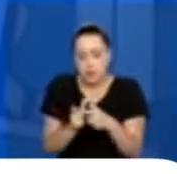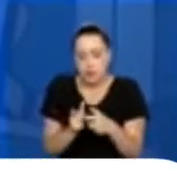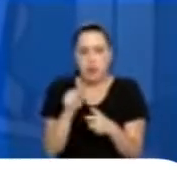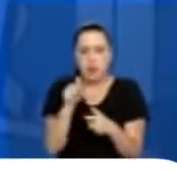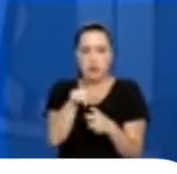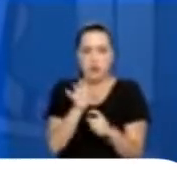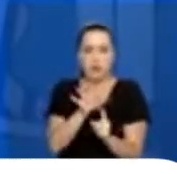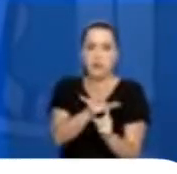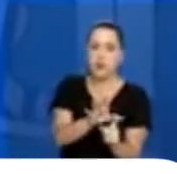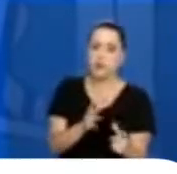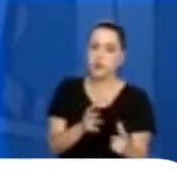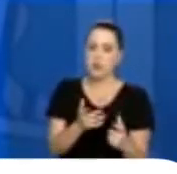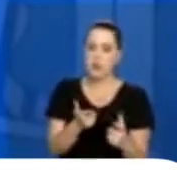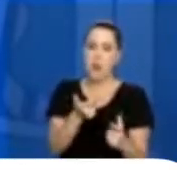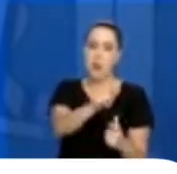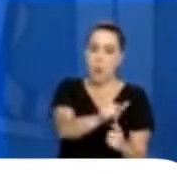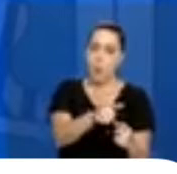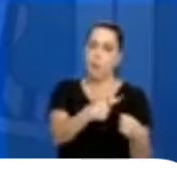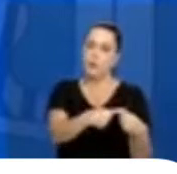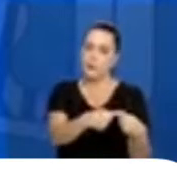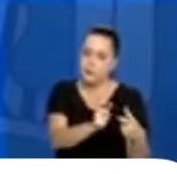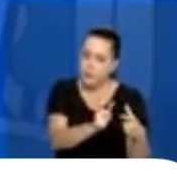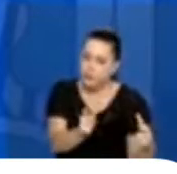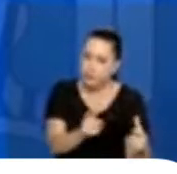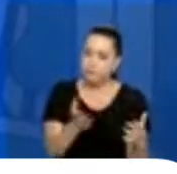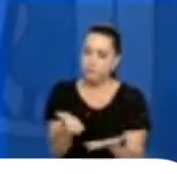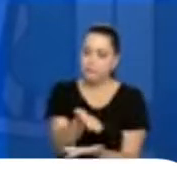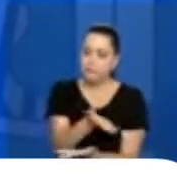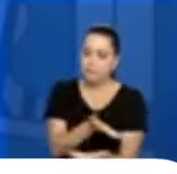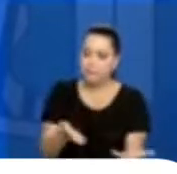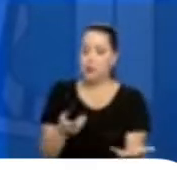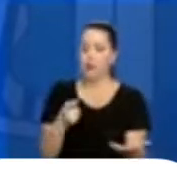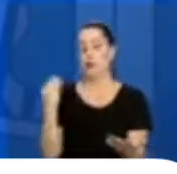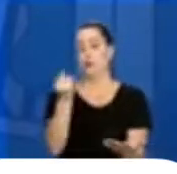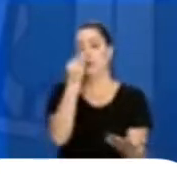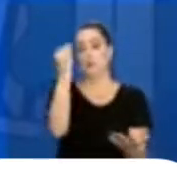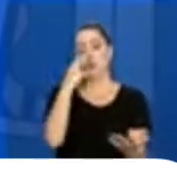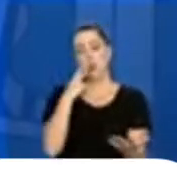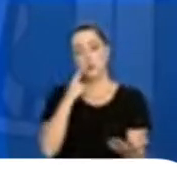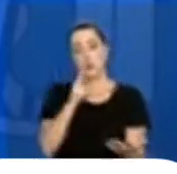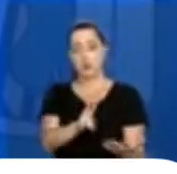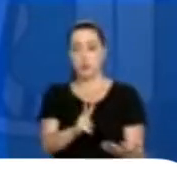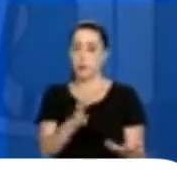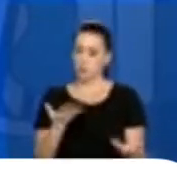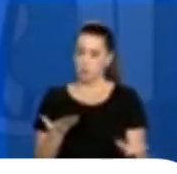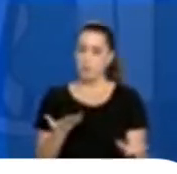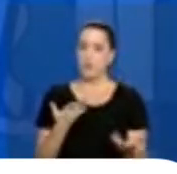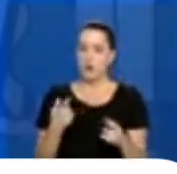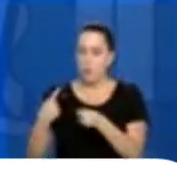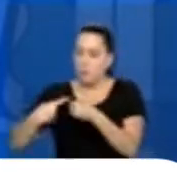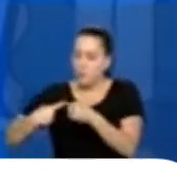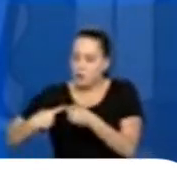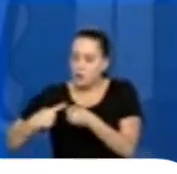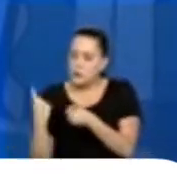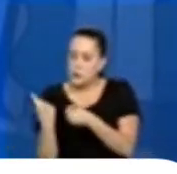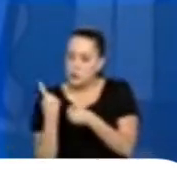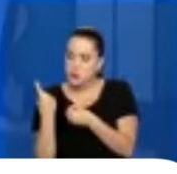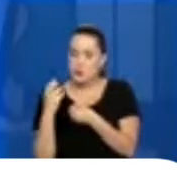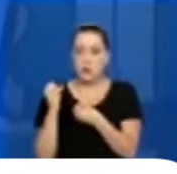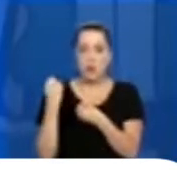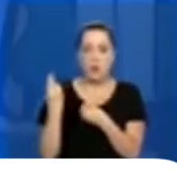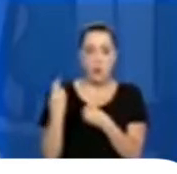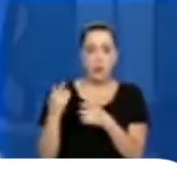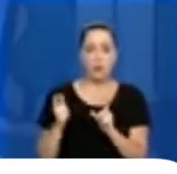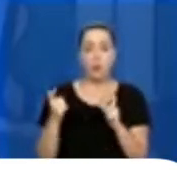acaba influenciando. Então, é muito importante olhar esses dados, não somente do ponto de vista municipal, isoladamente,